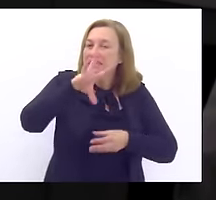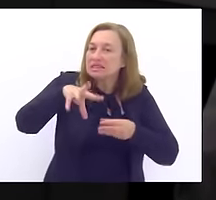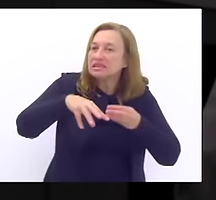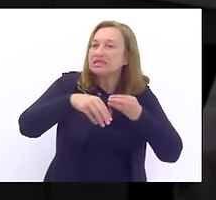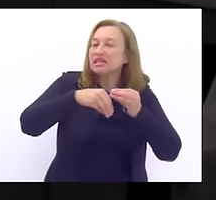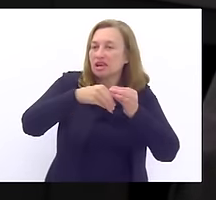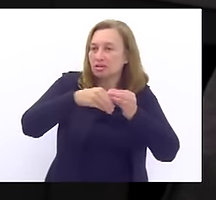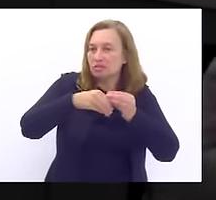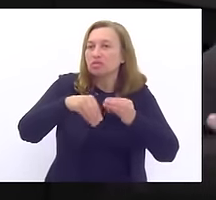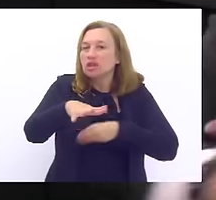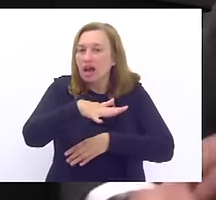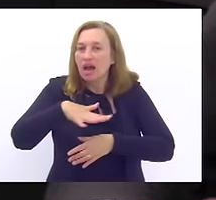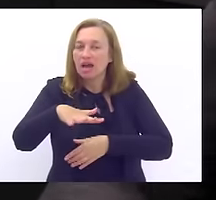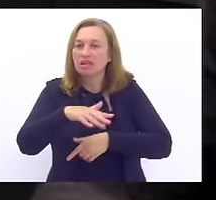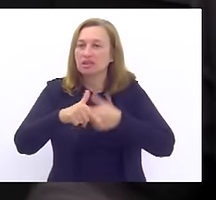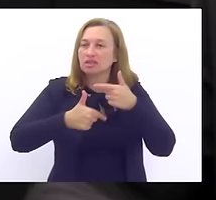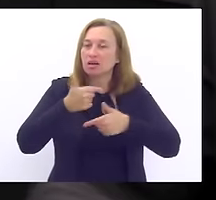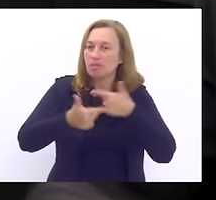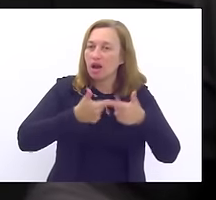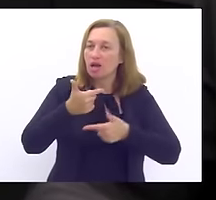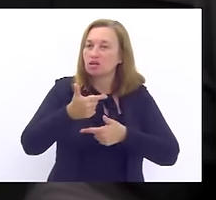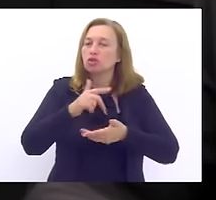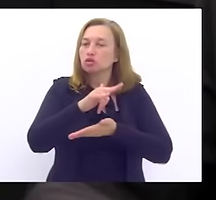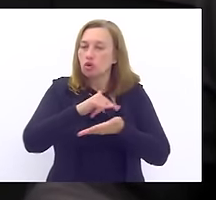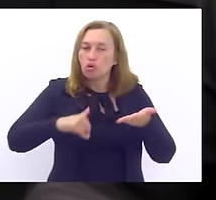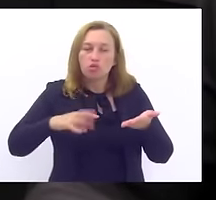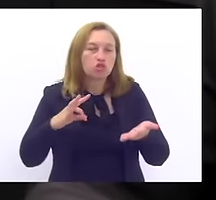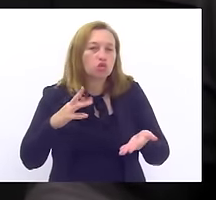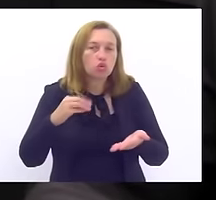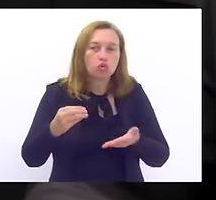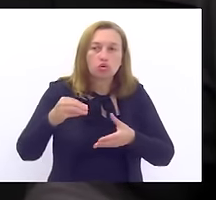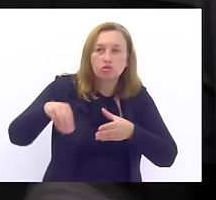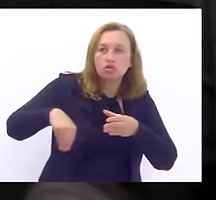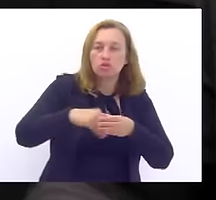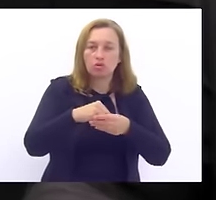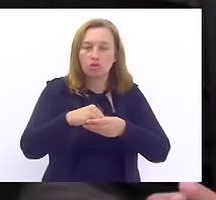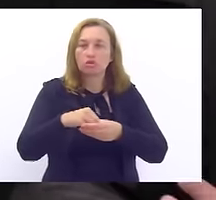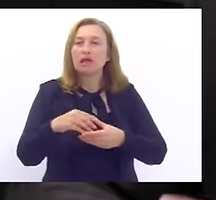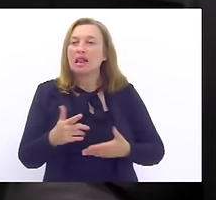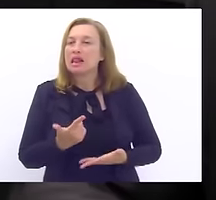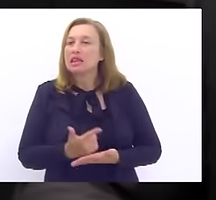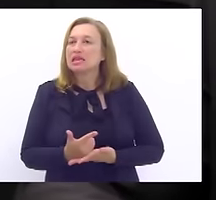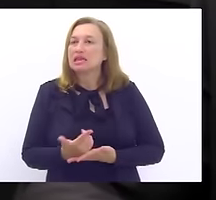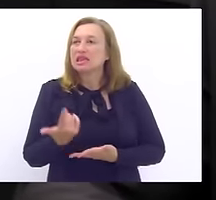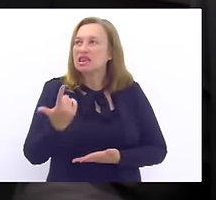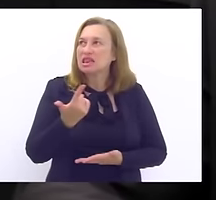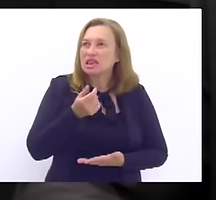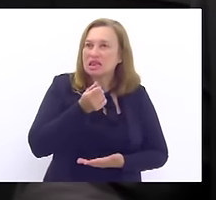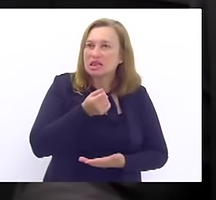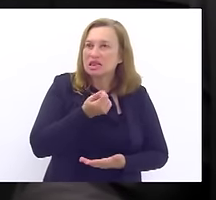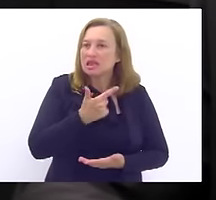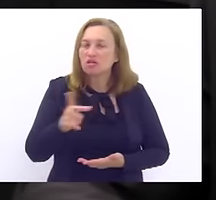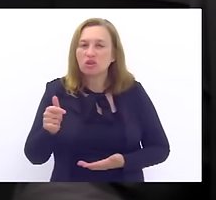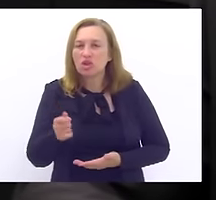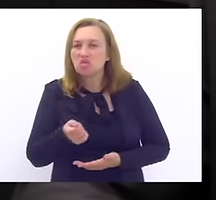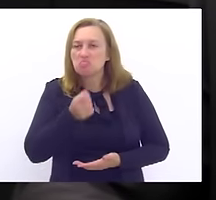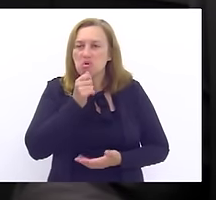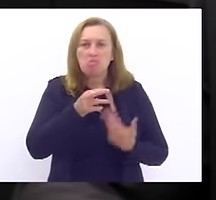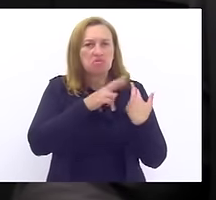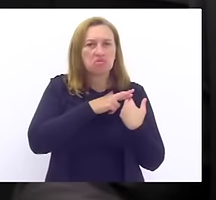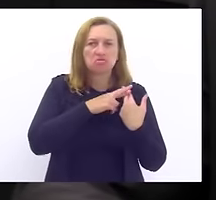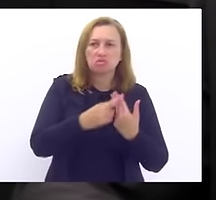do mercado esses documentos também constam aí tá então não há nenhuma responsabilidade